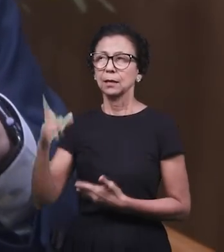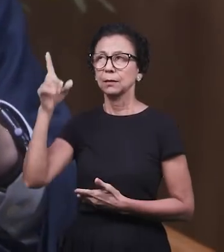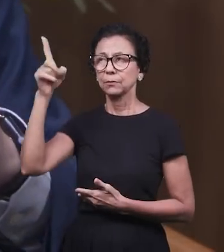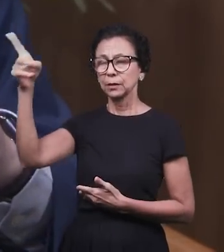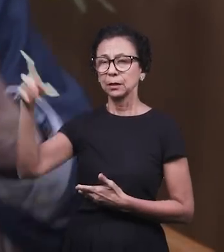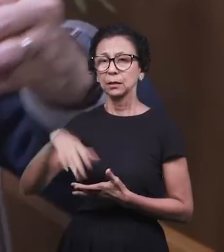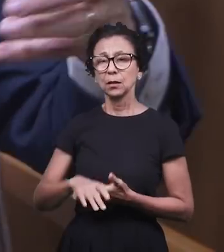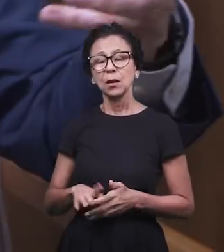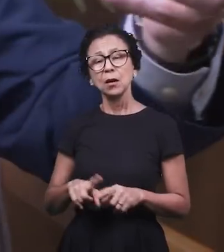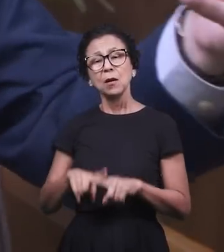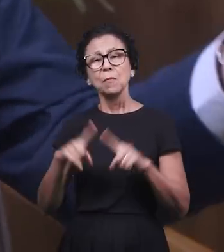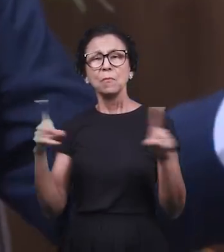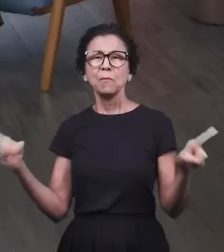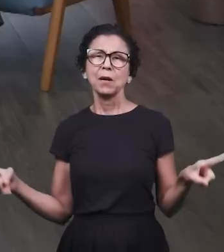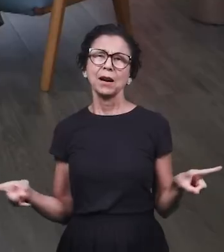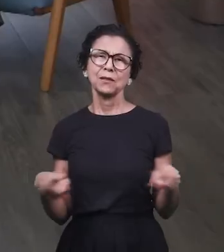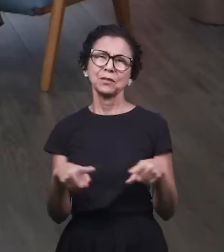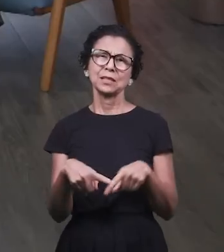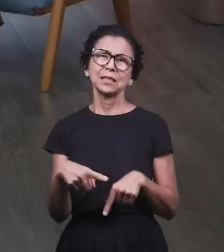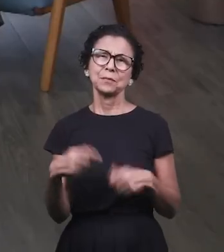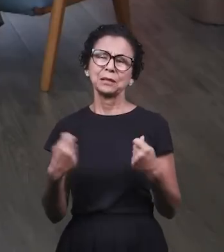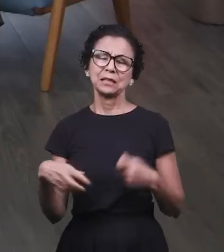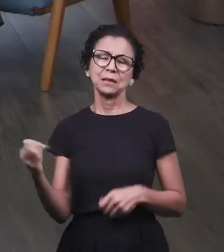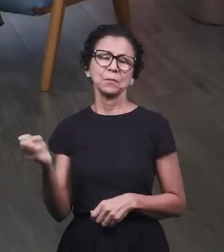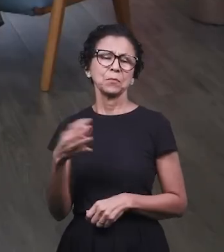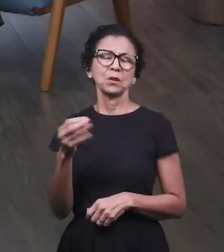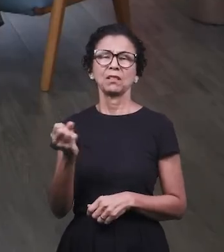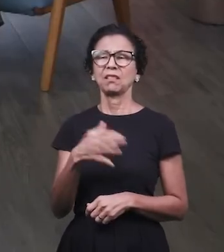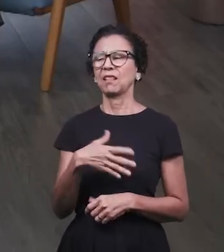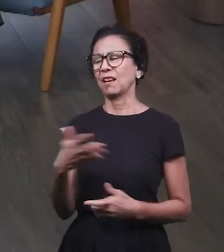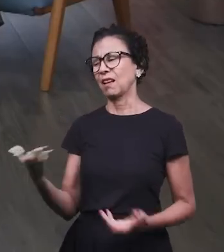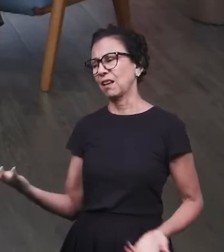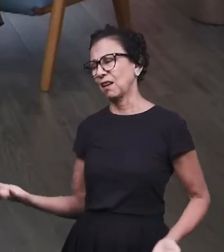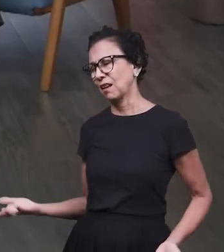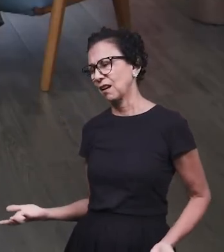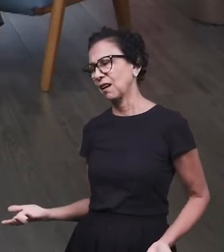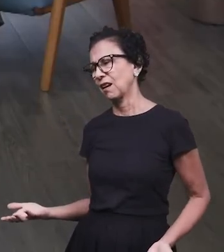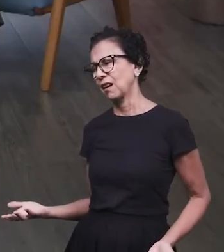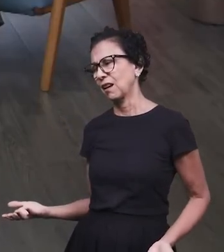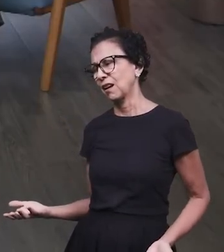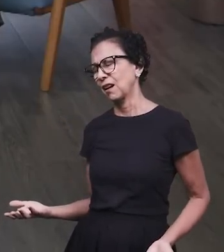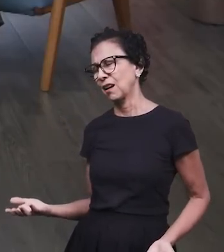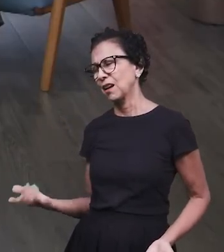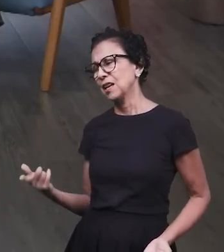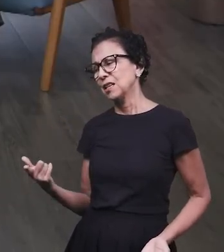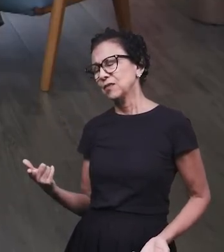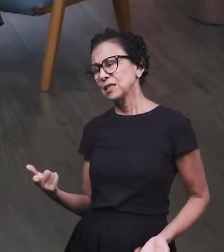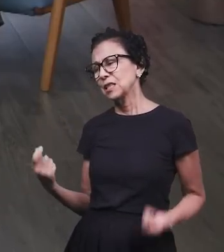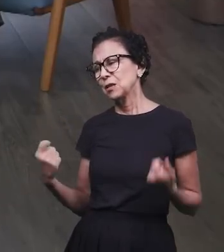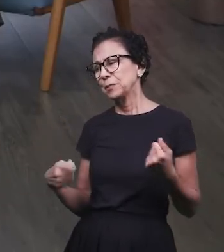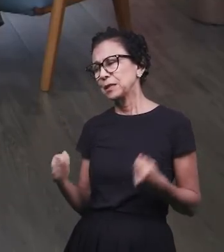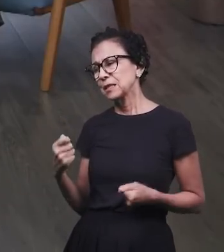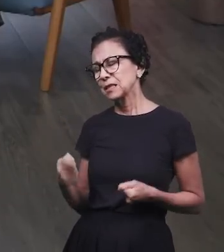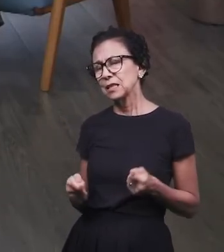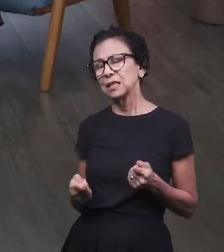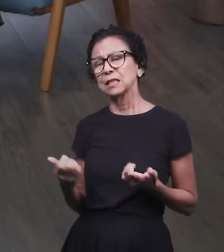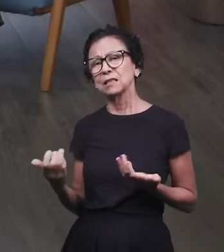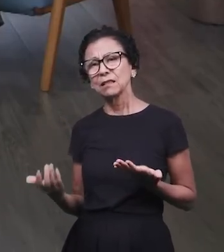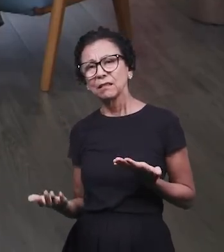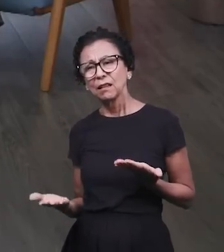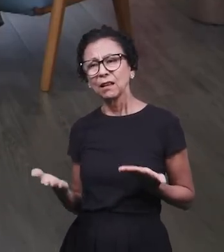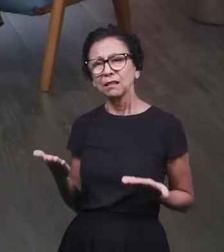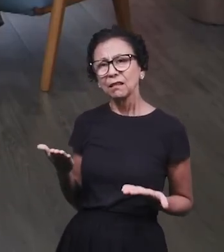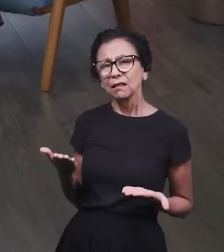mas você tem que se modernizar. Não é bem assim, vamos flexibilizar as